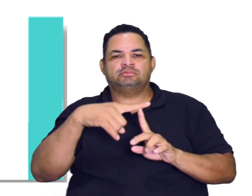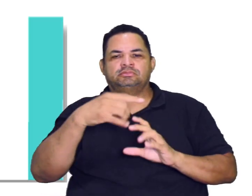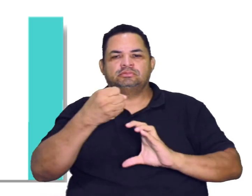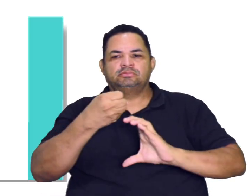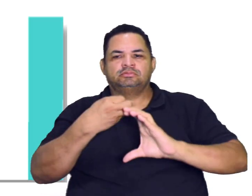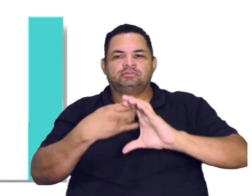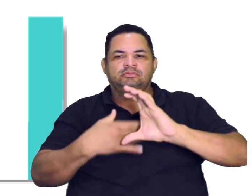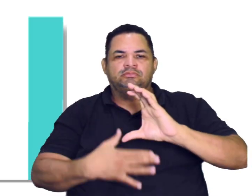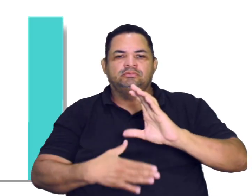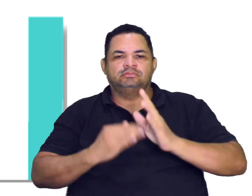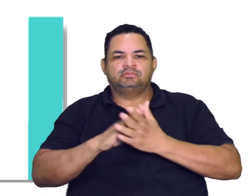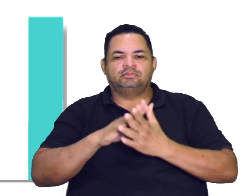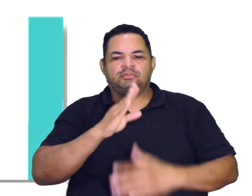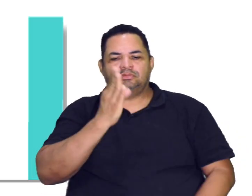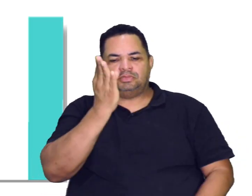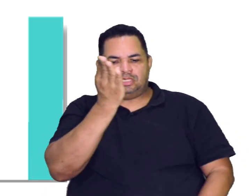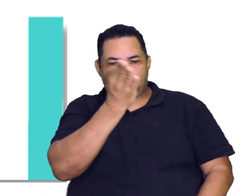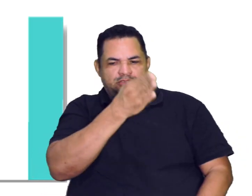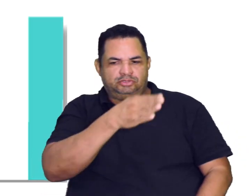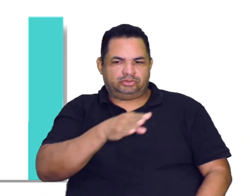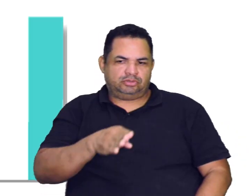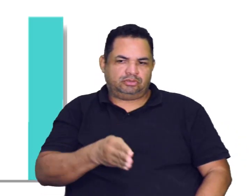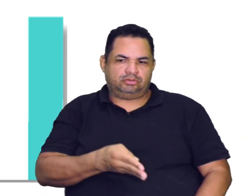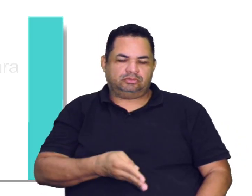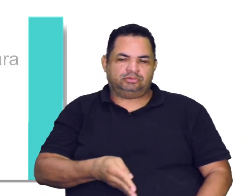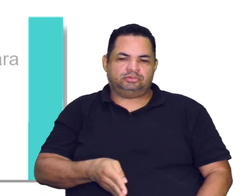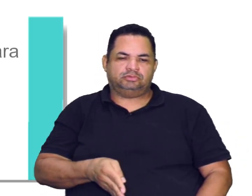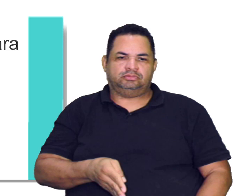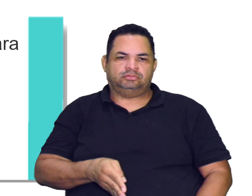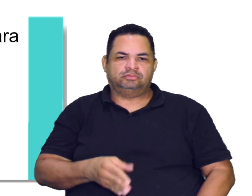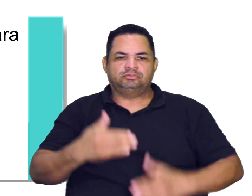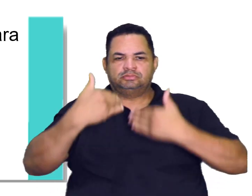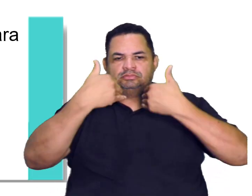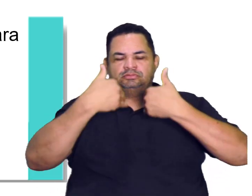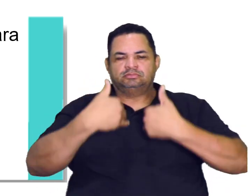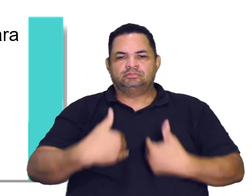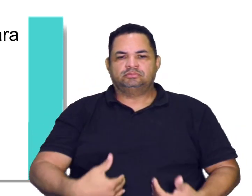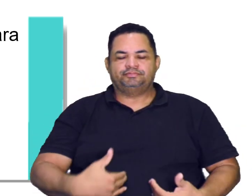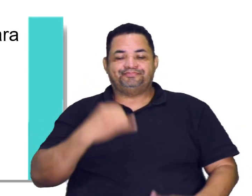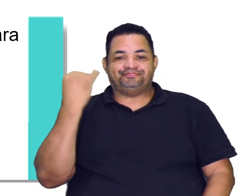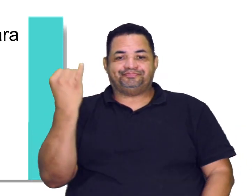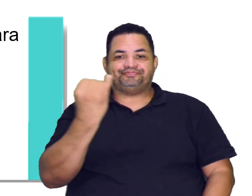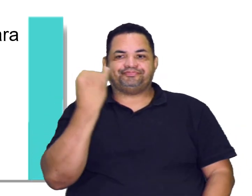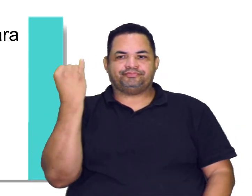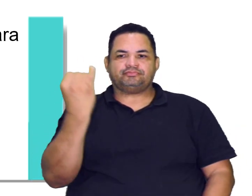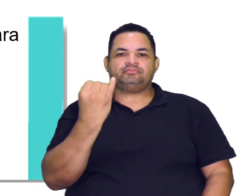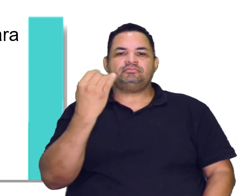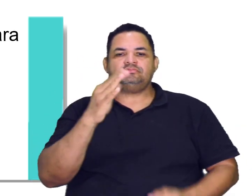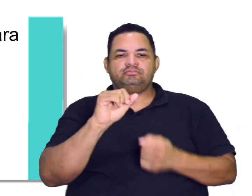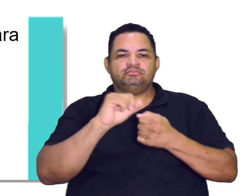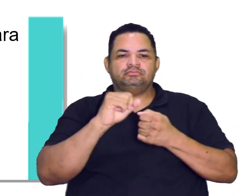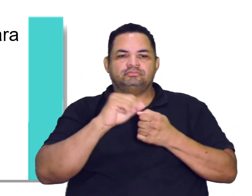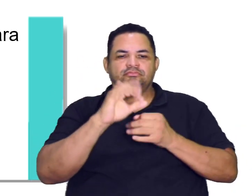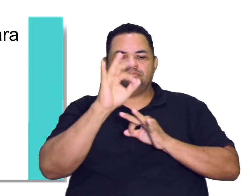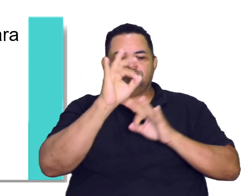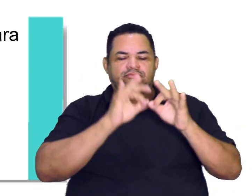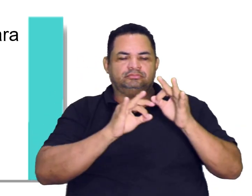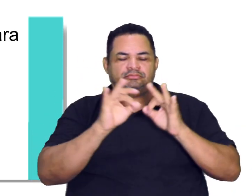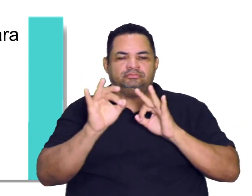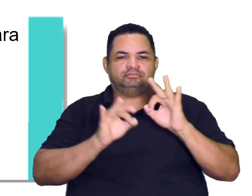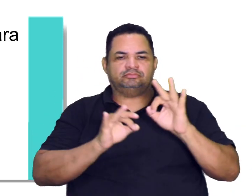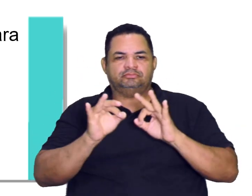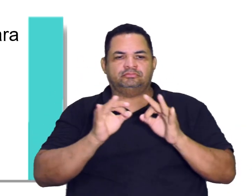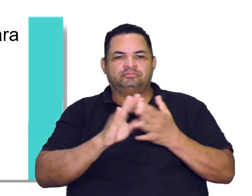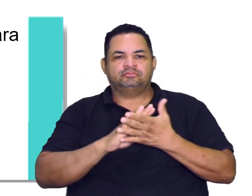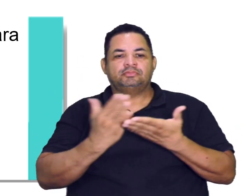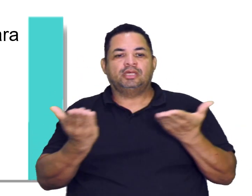e características dos desvios posturais. Olha, é importante, anota isso aí. Faz o seu mapinha mental dessa aula de